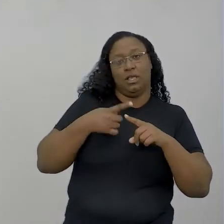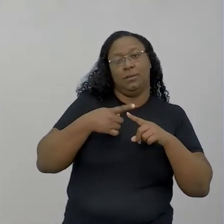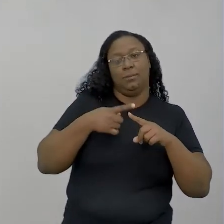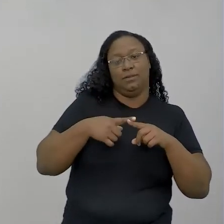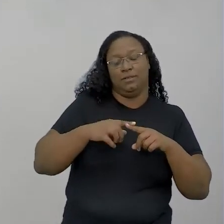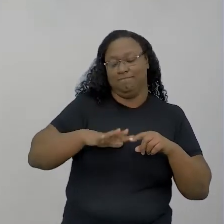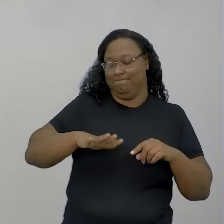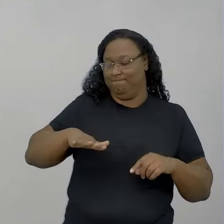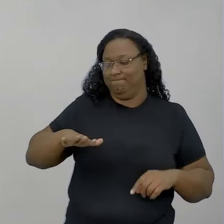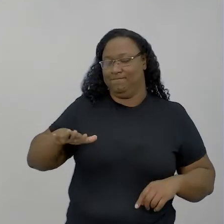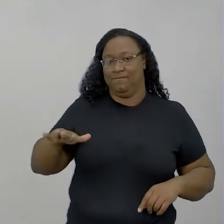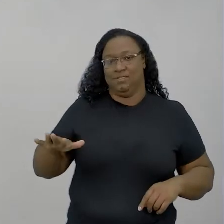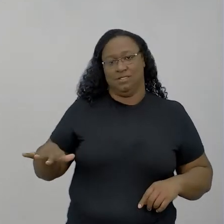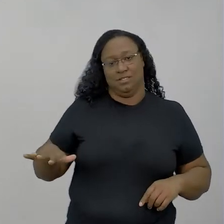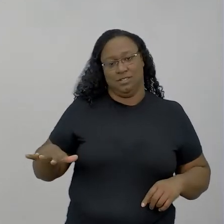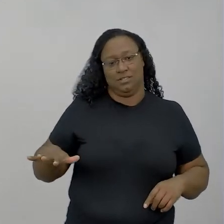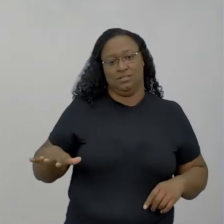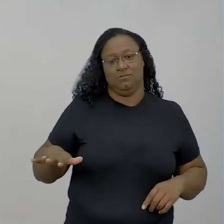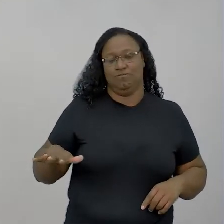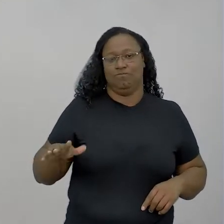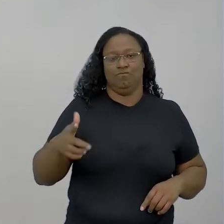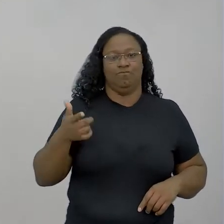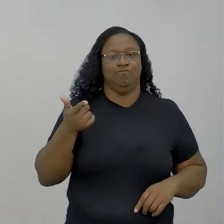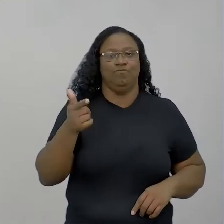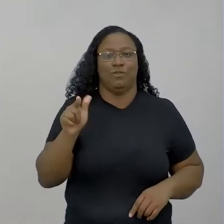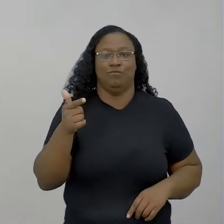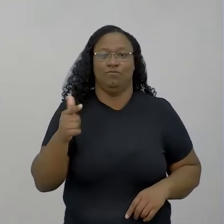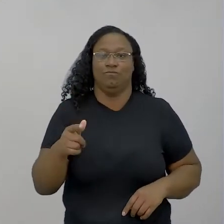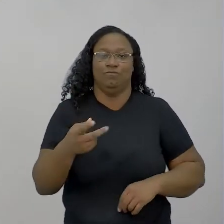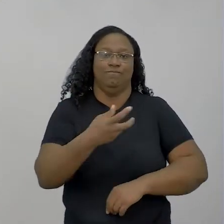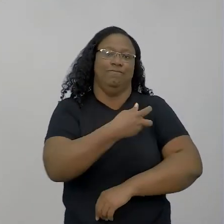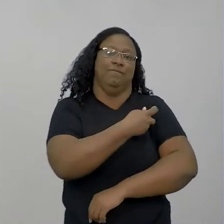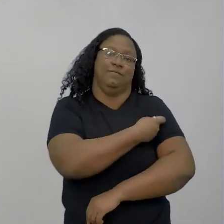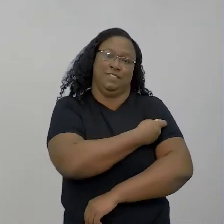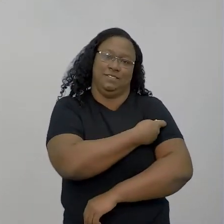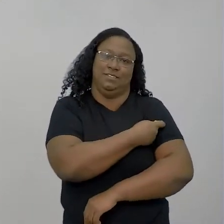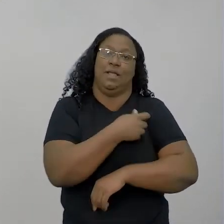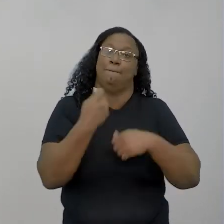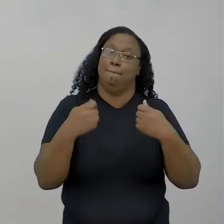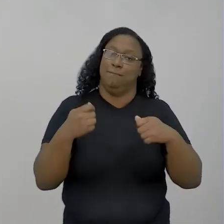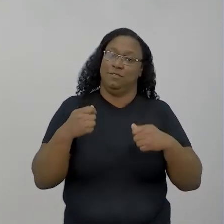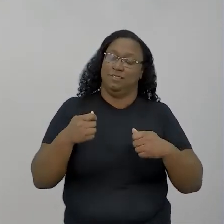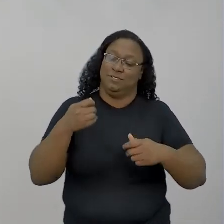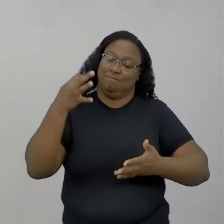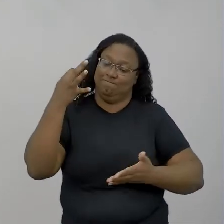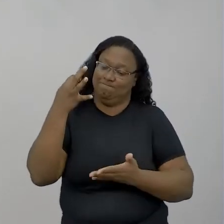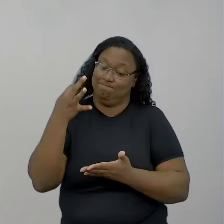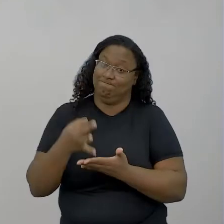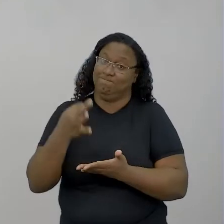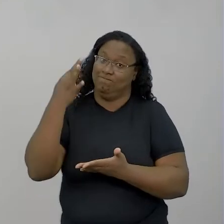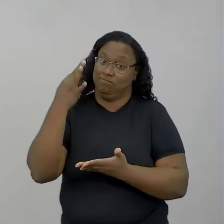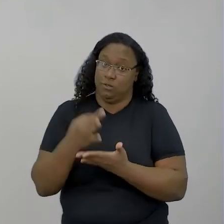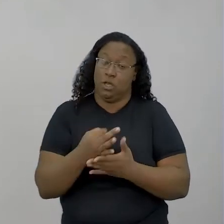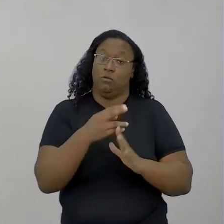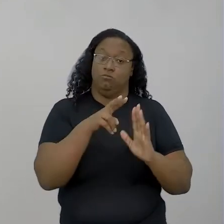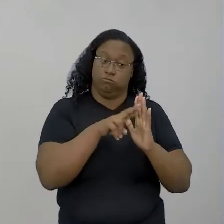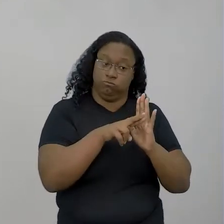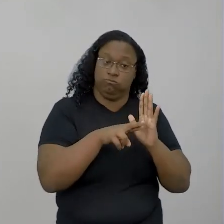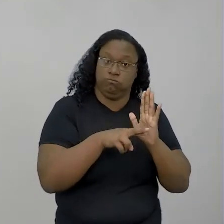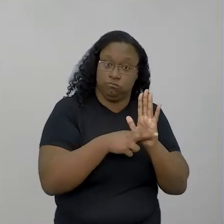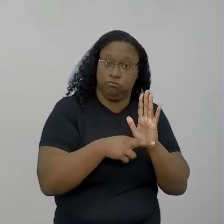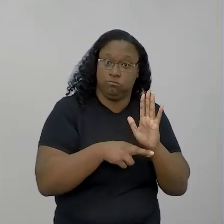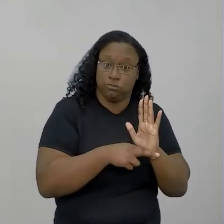nossas crianças, infelizmente, elas não estão sendo vacinadas adequadamente, né? Então, elas não estão seguindo aquela